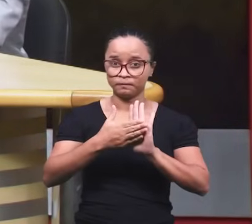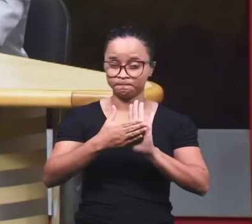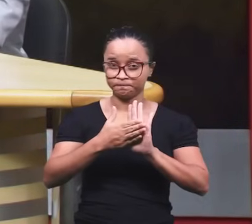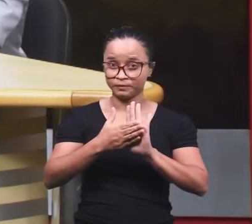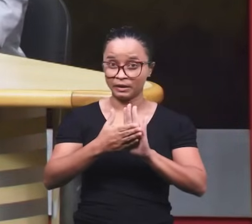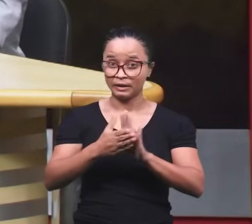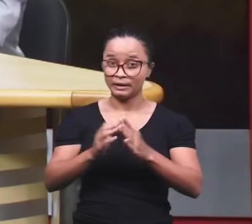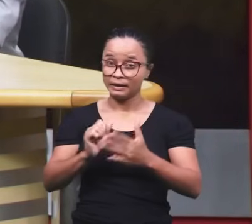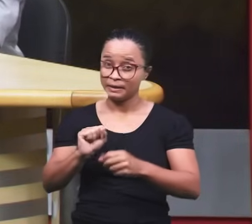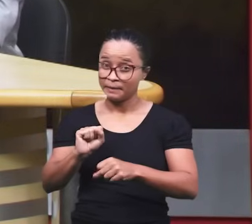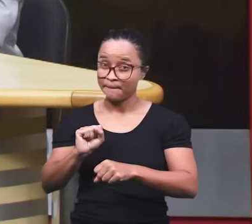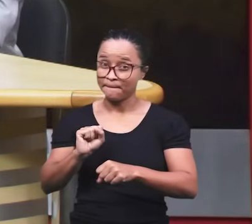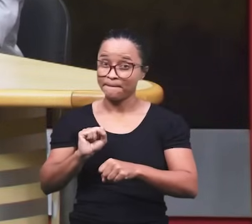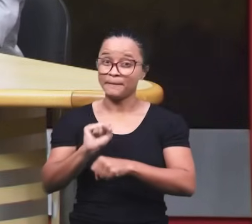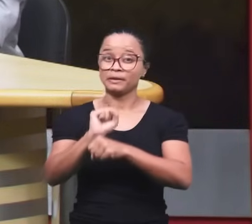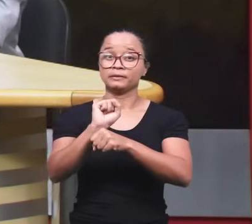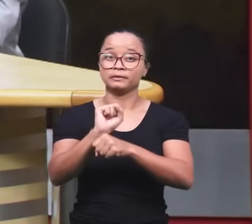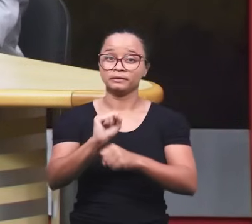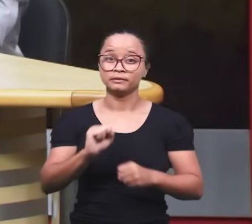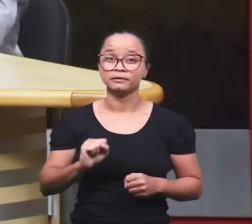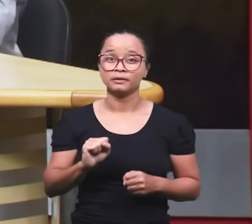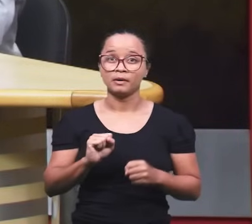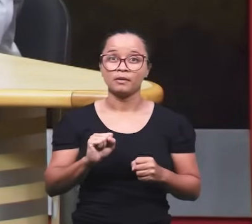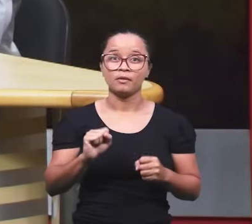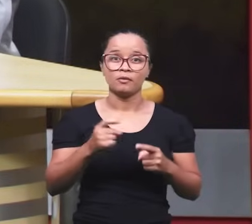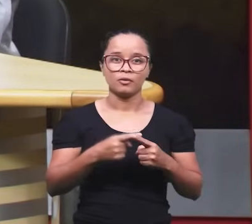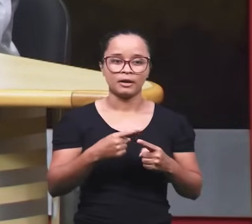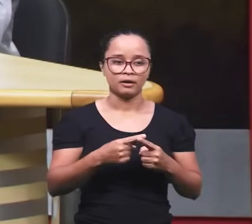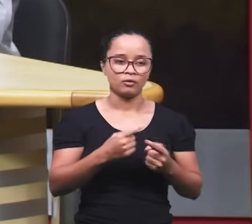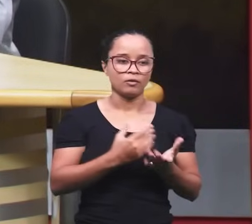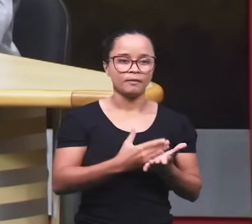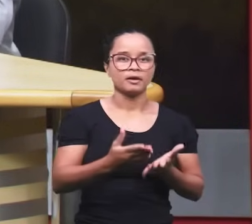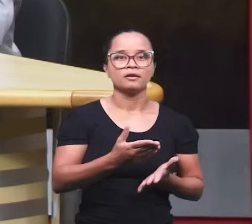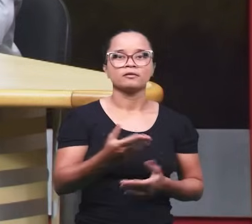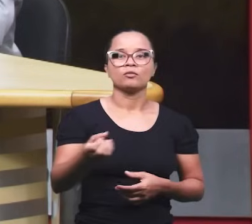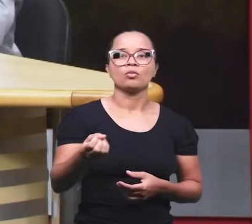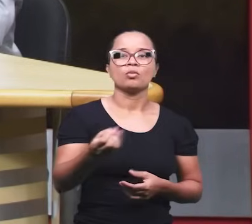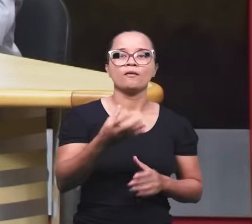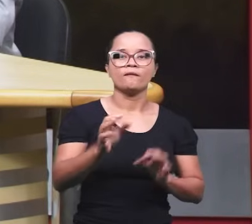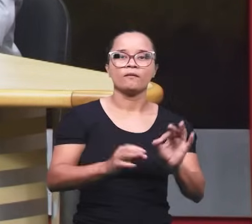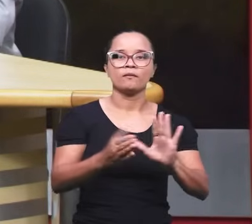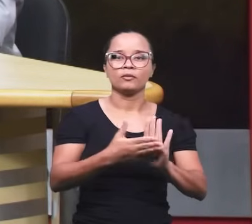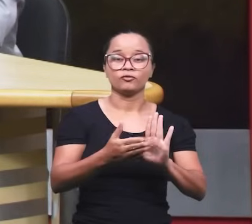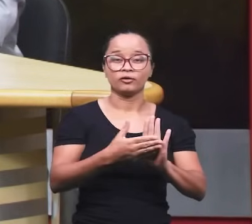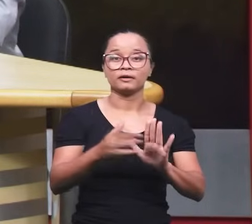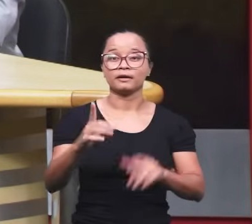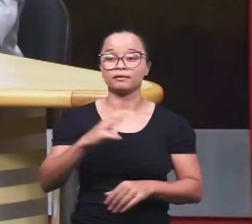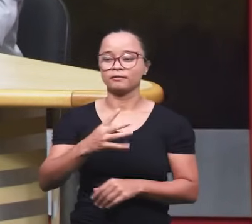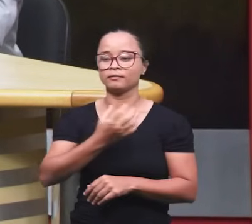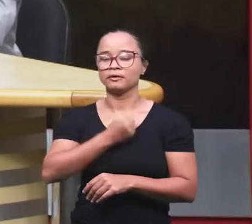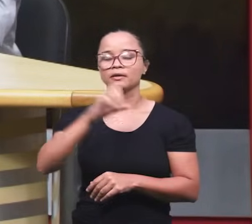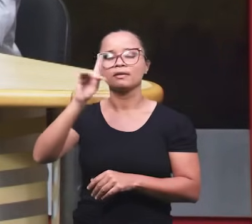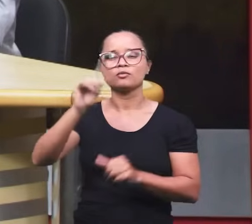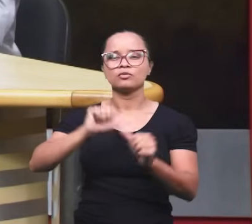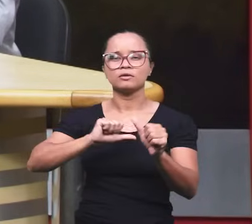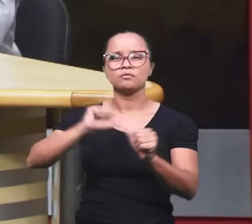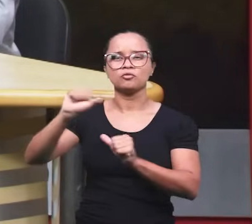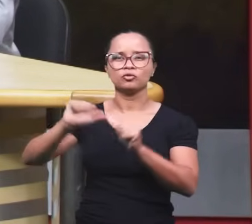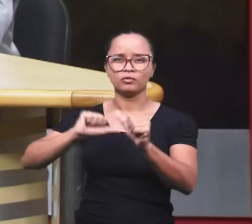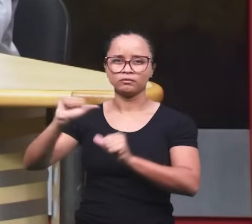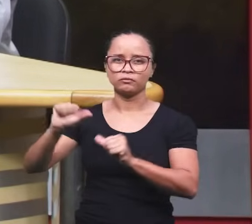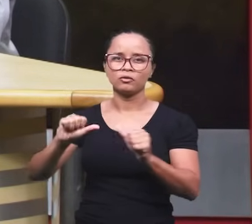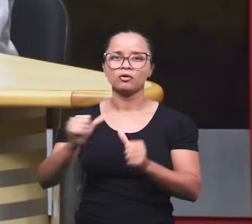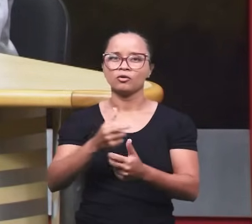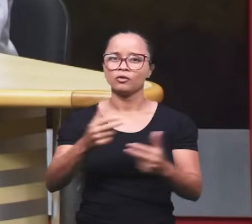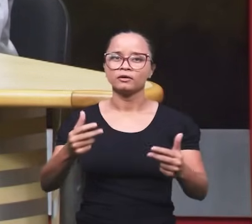projeto ele é interrompido para o início do novo projeto que é o Projeto Redentor né Eh Deus Mudou